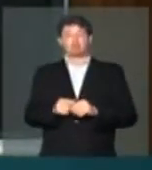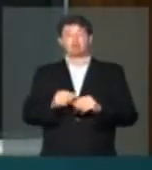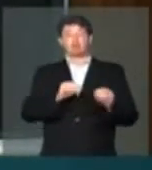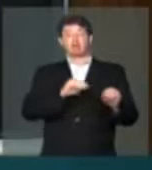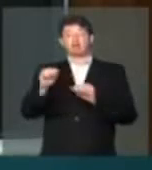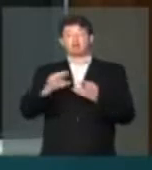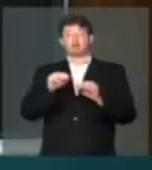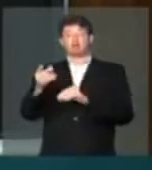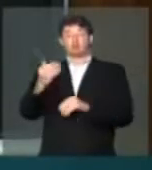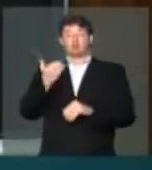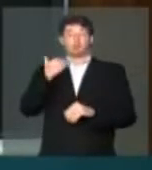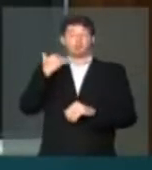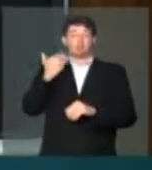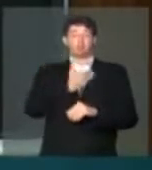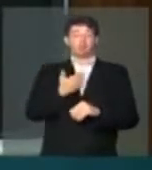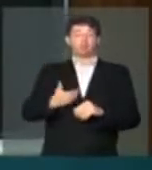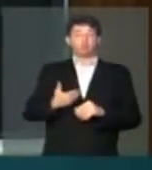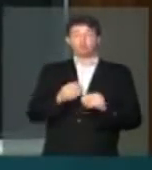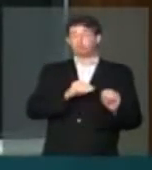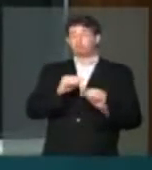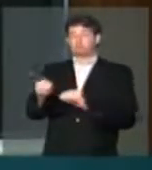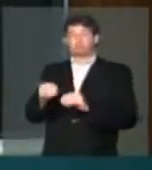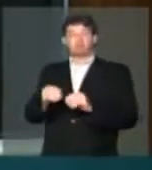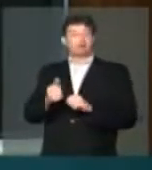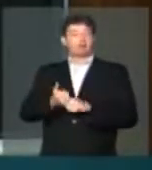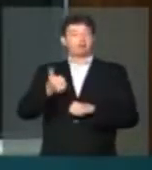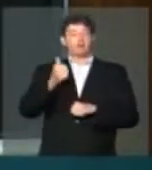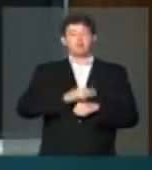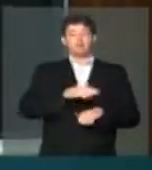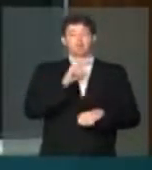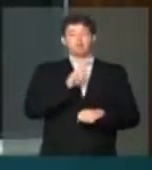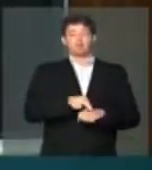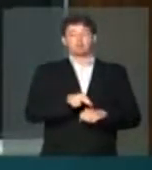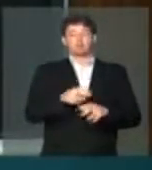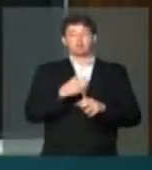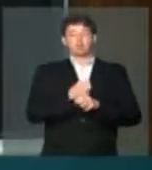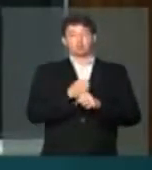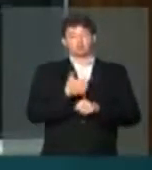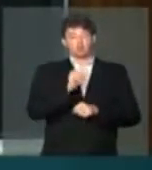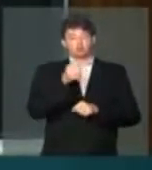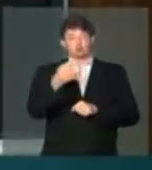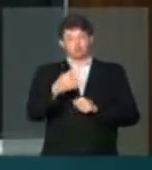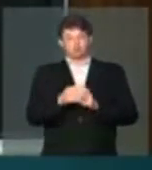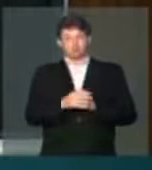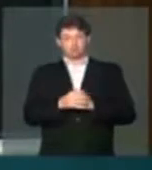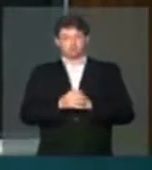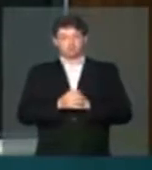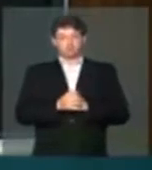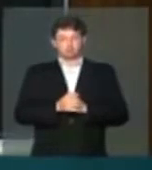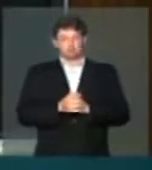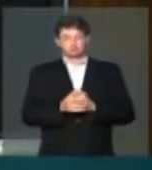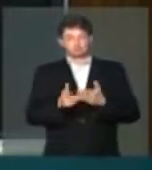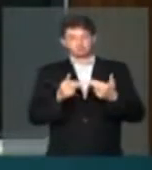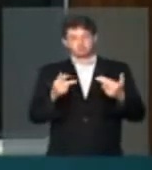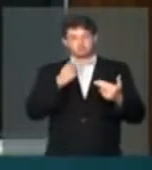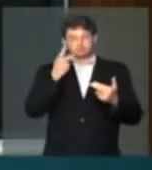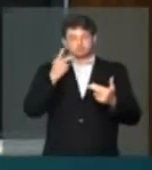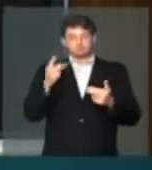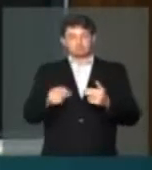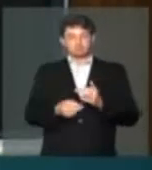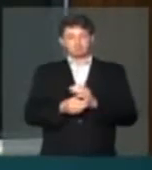a bancos públicos com o intuito de melhorar artificialmente o resultado contábil de 2014, medidas